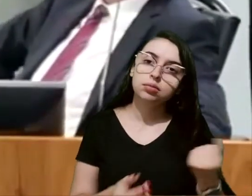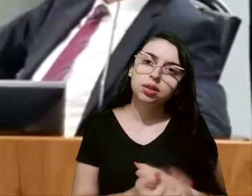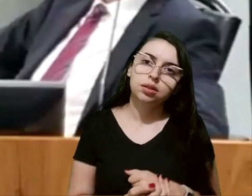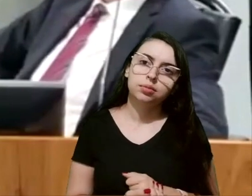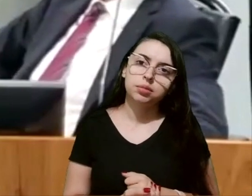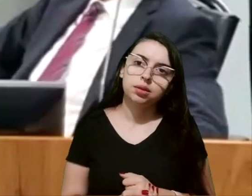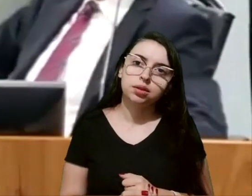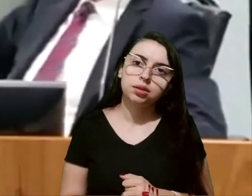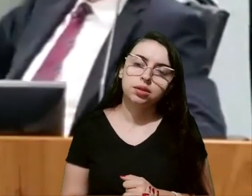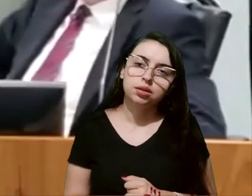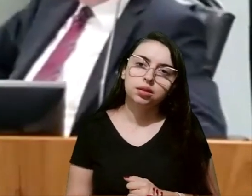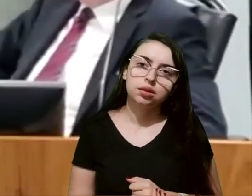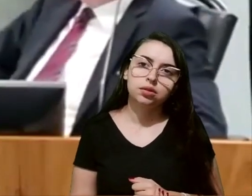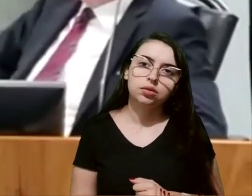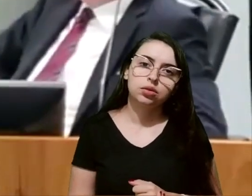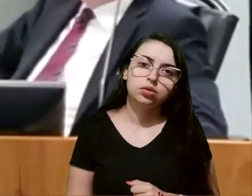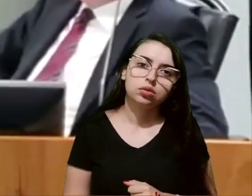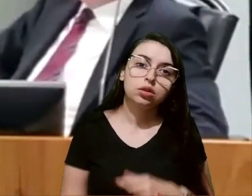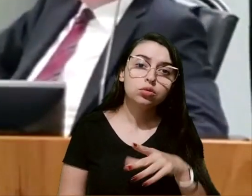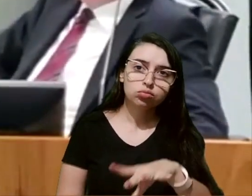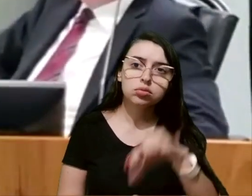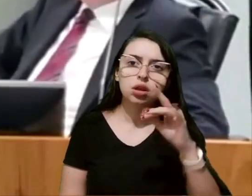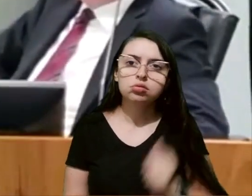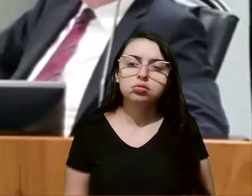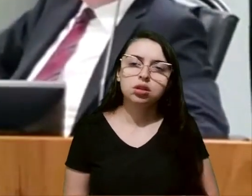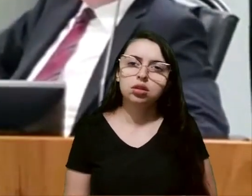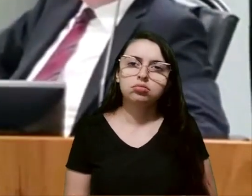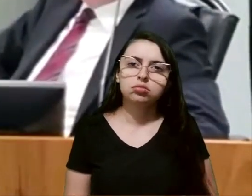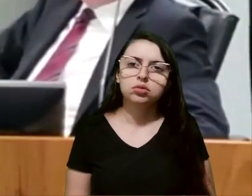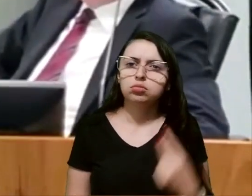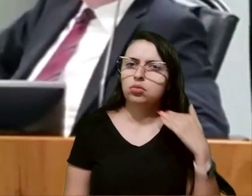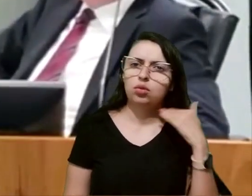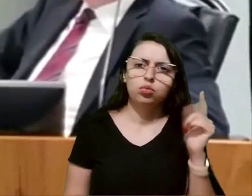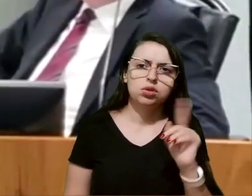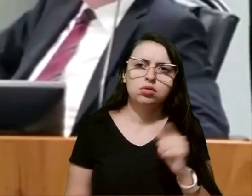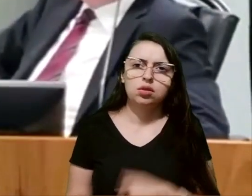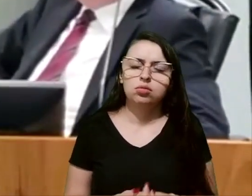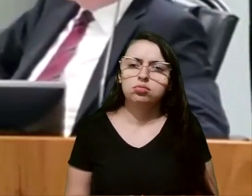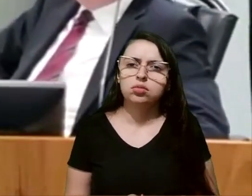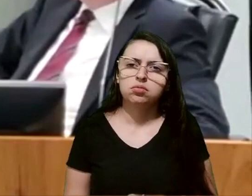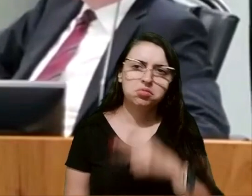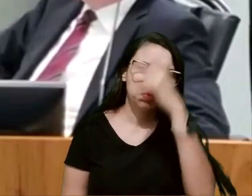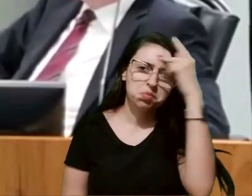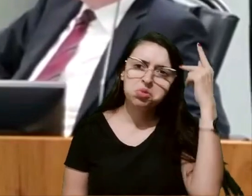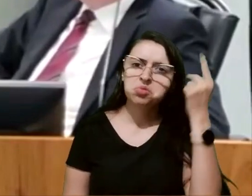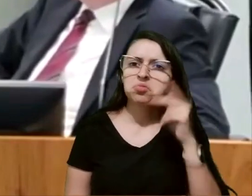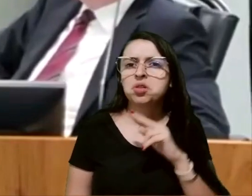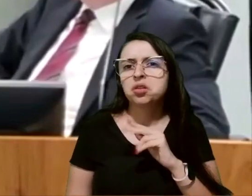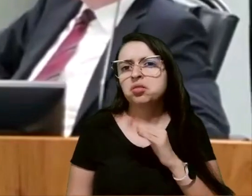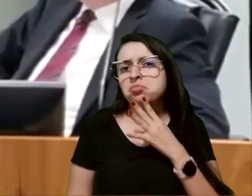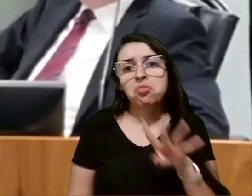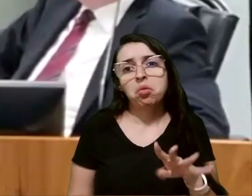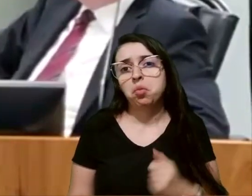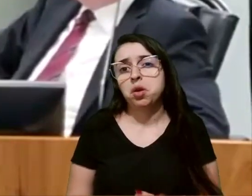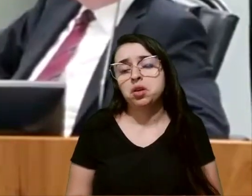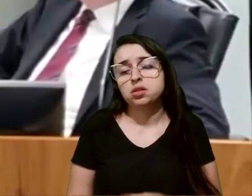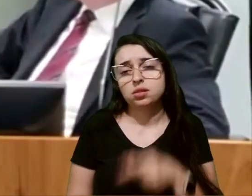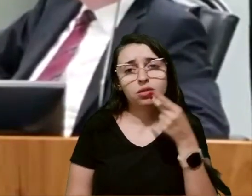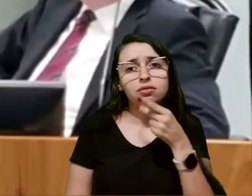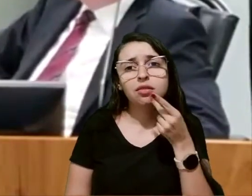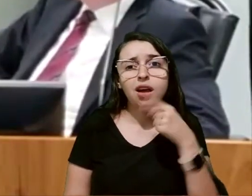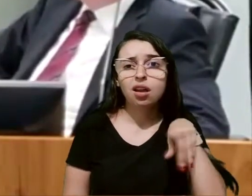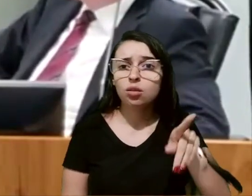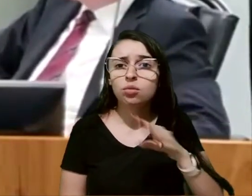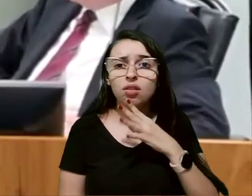aqui no Judicial Guideline, que quem tá fazendo o sentencing não é um juiz, é uma pessoa que eu não sei quem é e eu não tenho como falar com